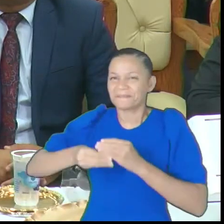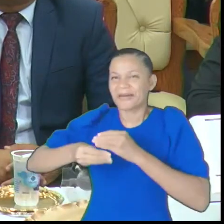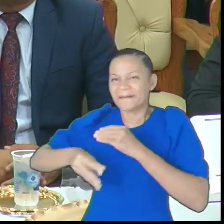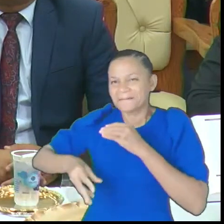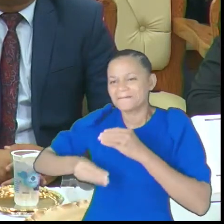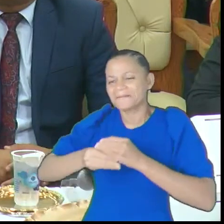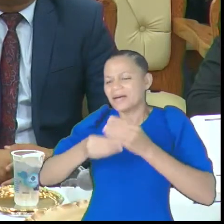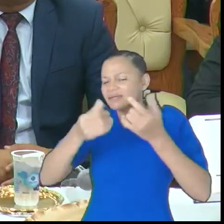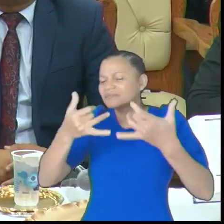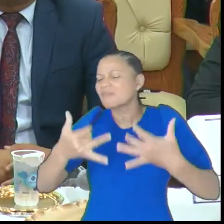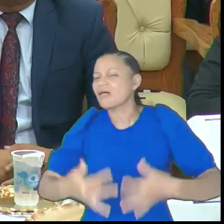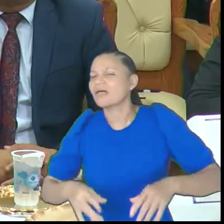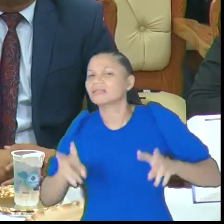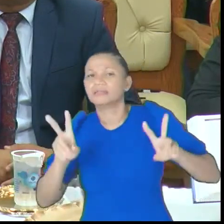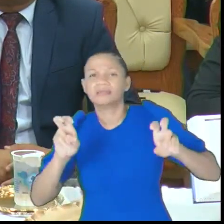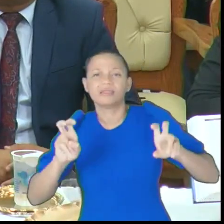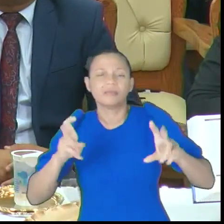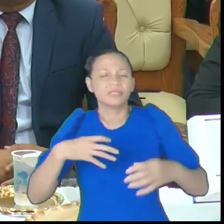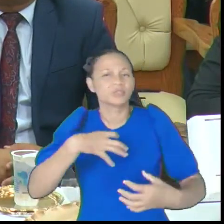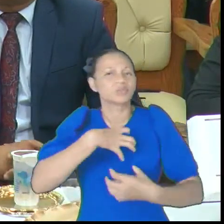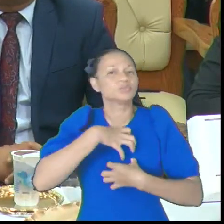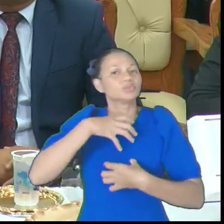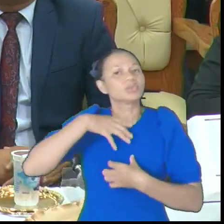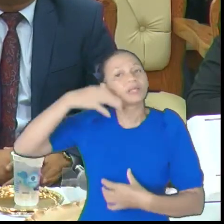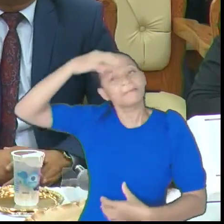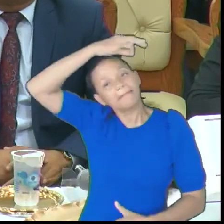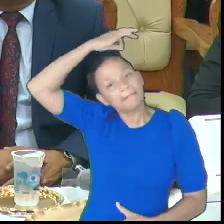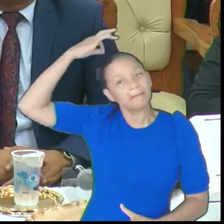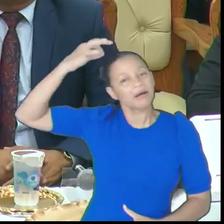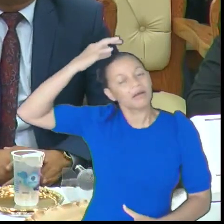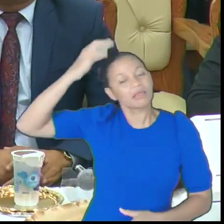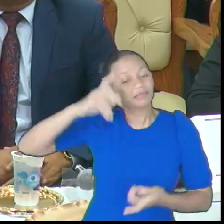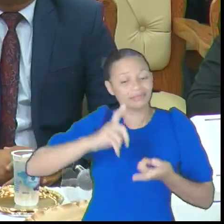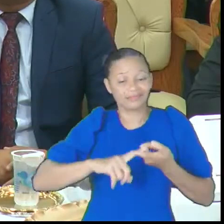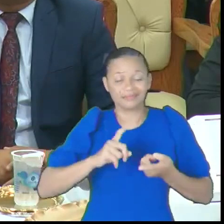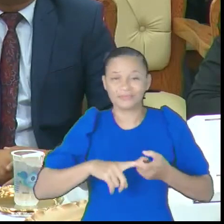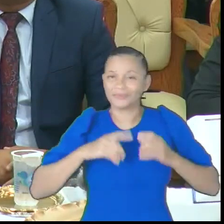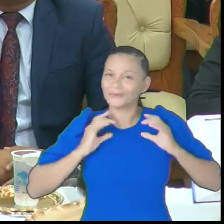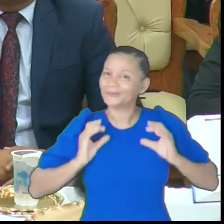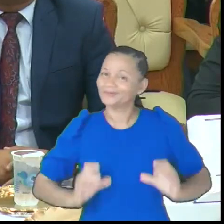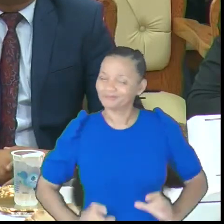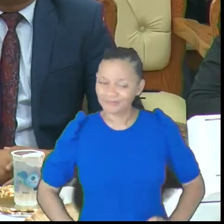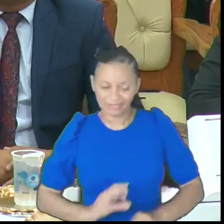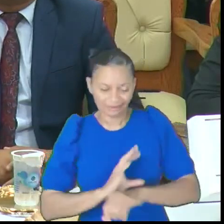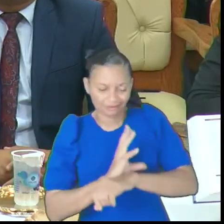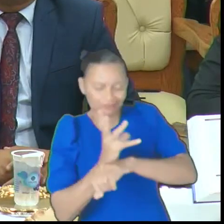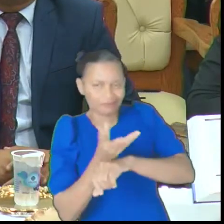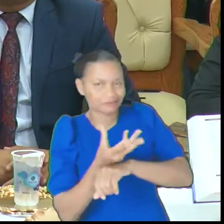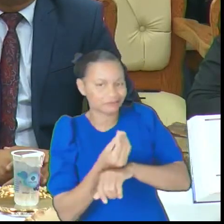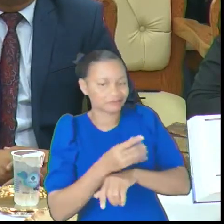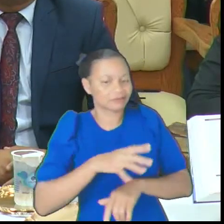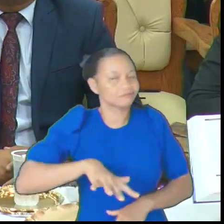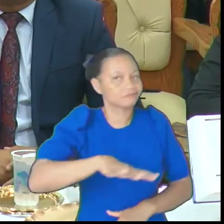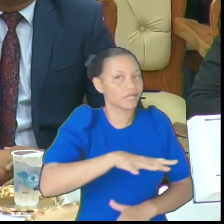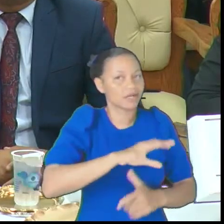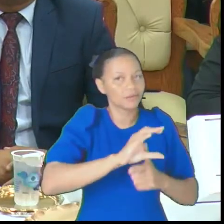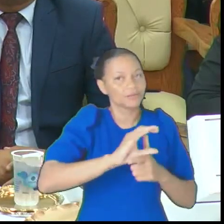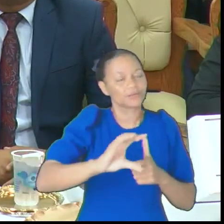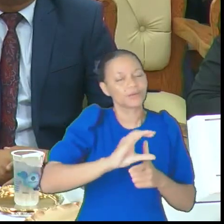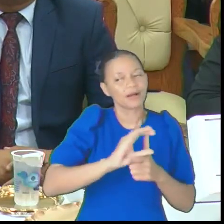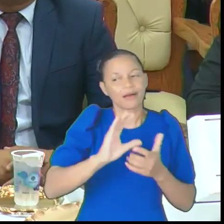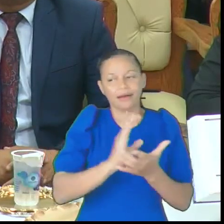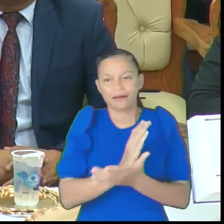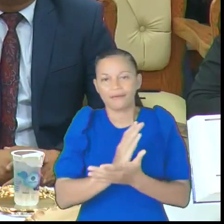a espiritualidade e sobre o comportamento da igreja de Corinto. E em alguns momentos,